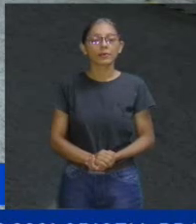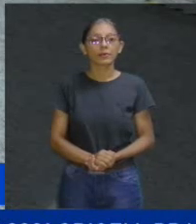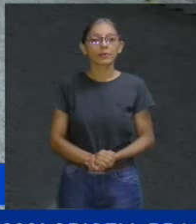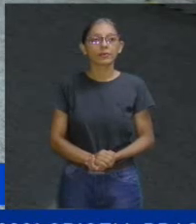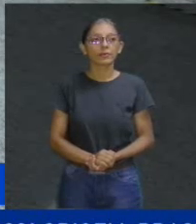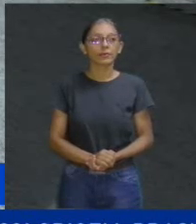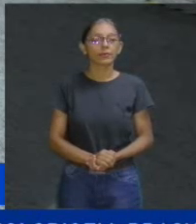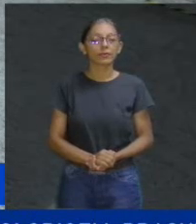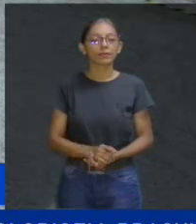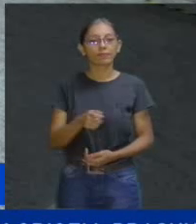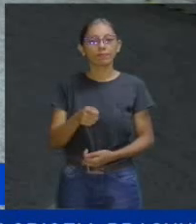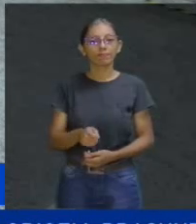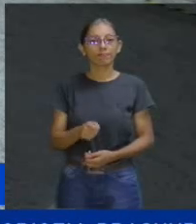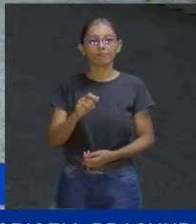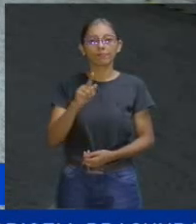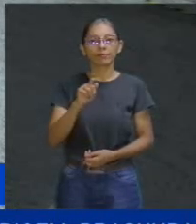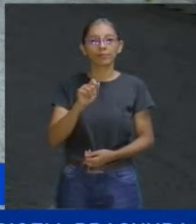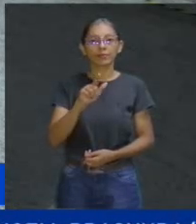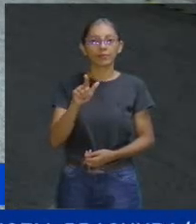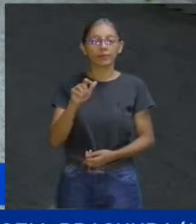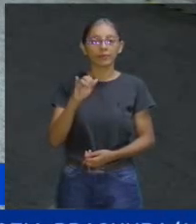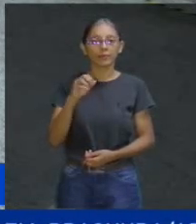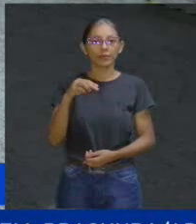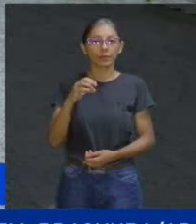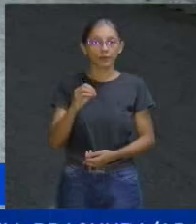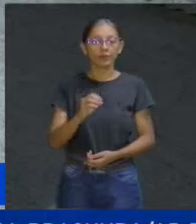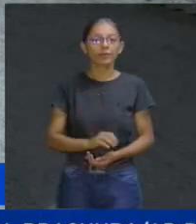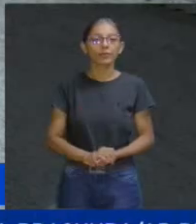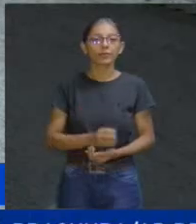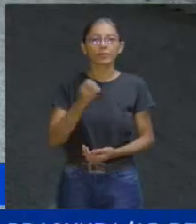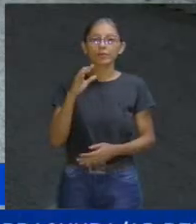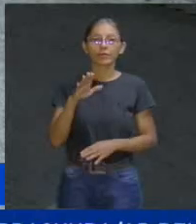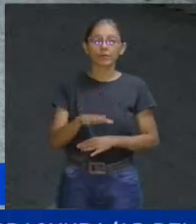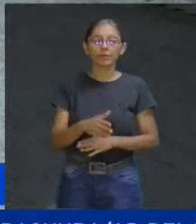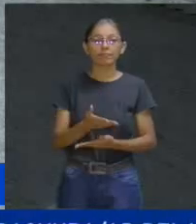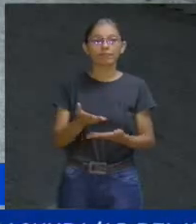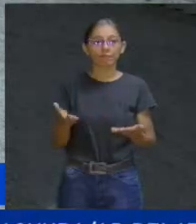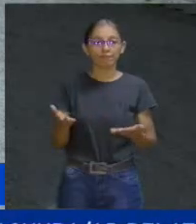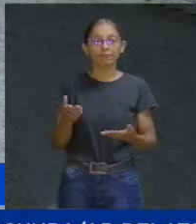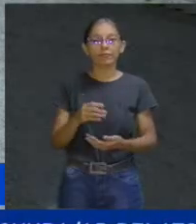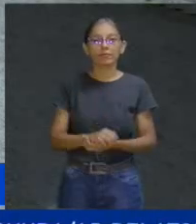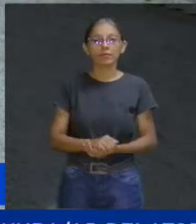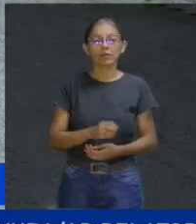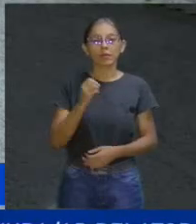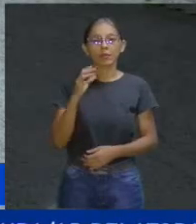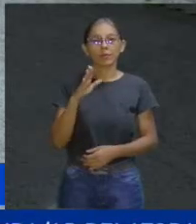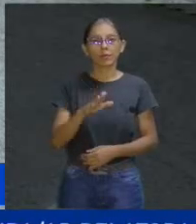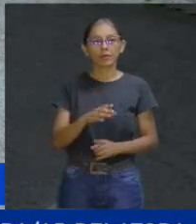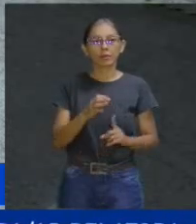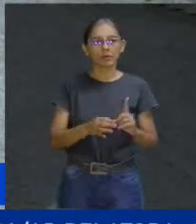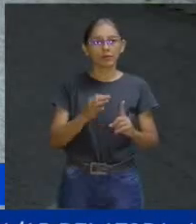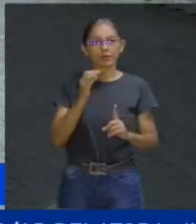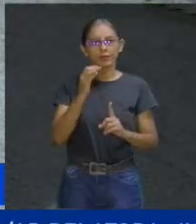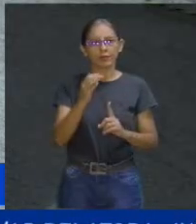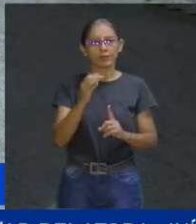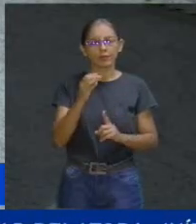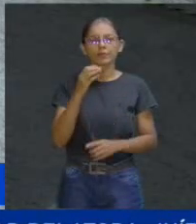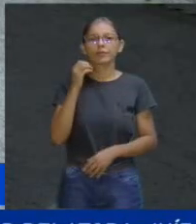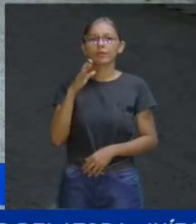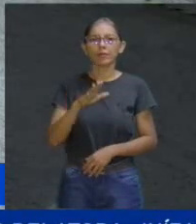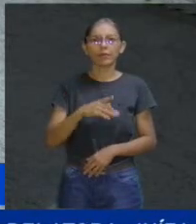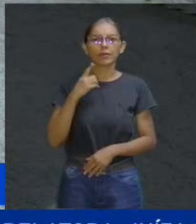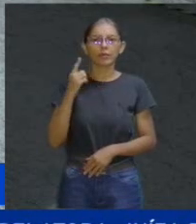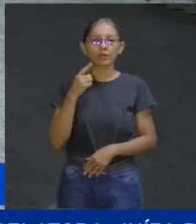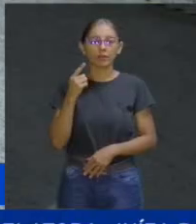Luiz Galiano, sei. Boa tarde a todos. Boa tarde, eminentes pares, procuradora de Justiça, nobre advogada aqui